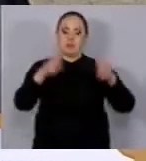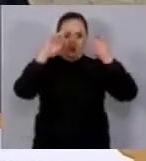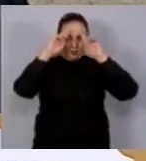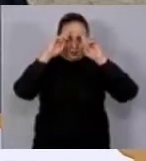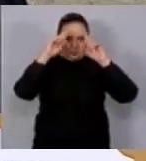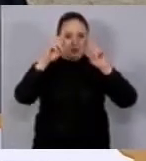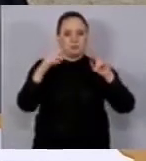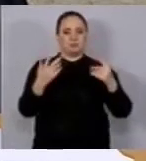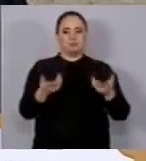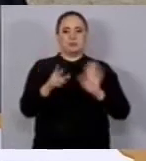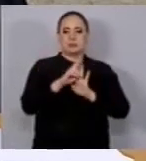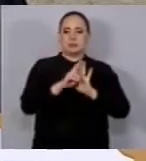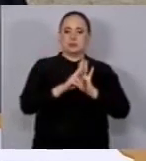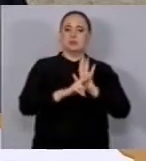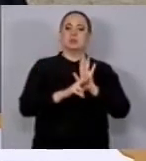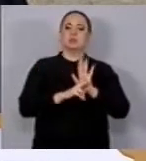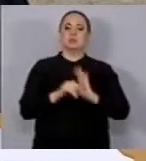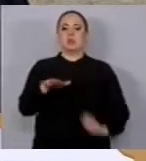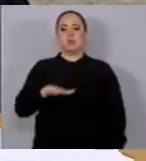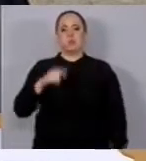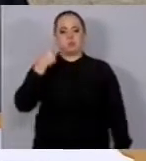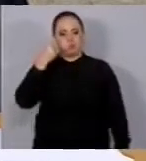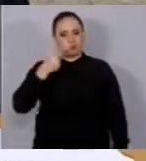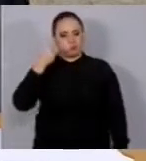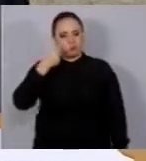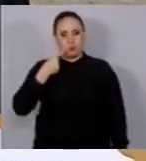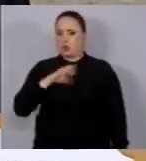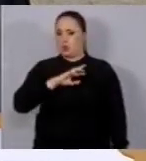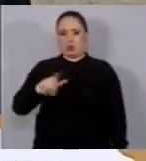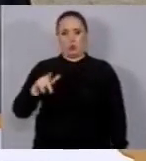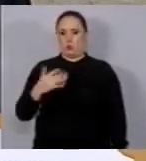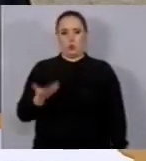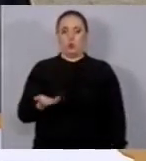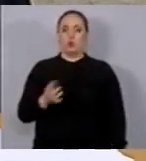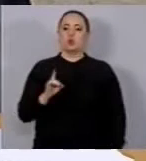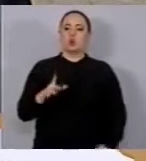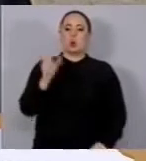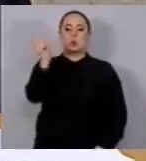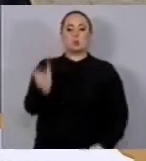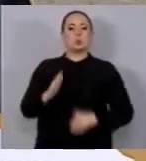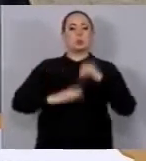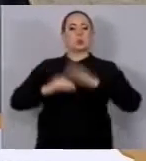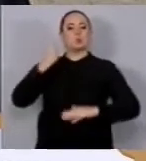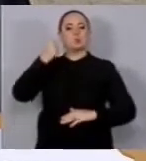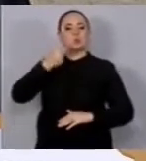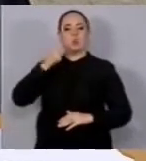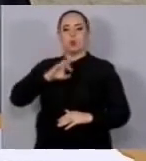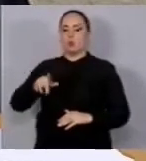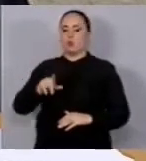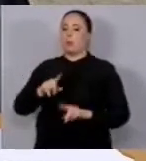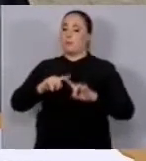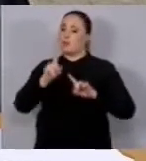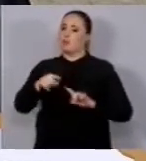às prerrogativas da advocacia, que não são propriamente do advogado, mas da